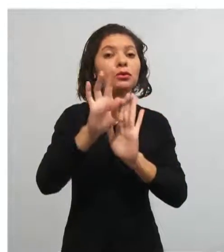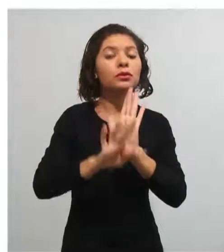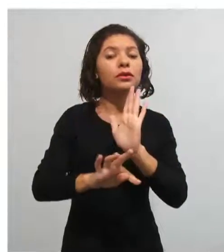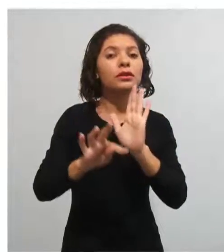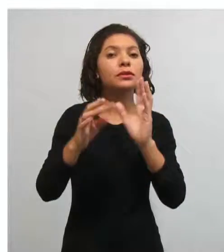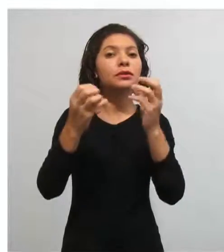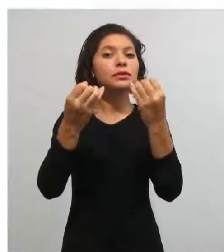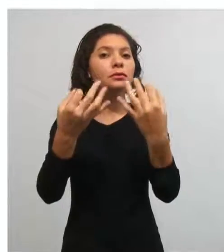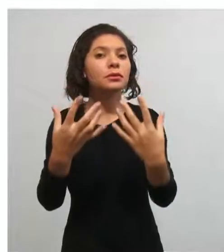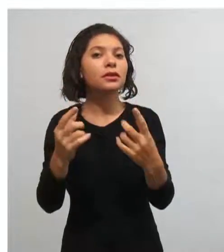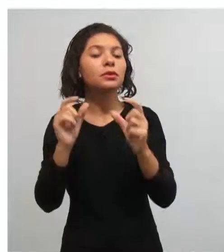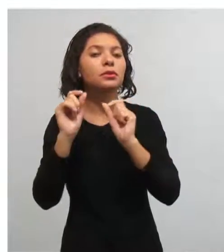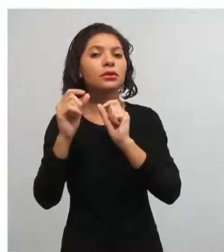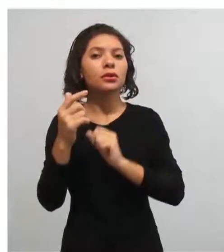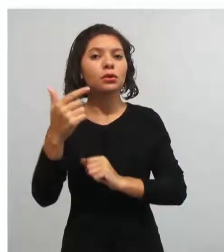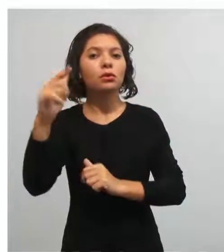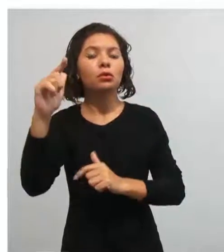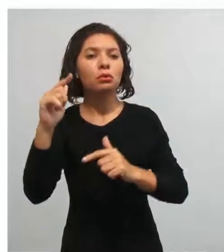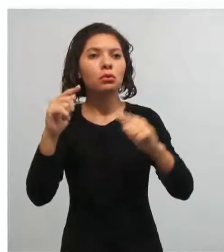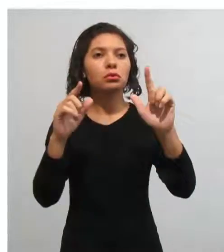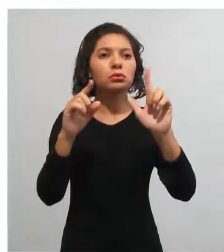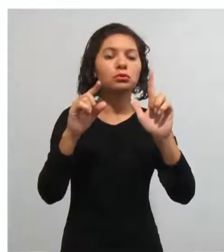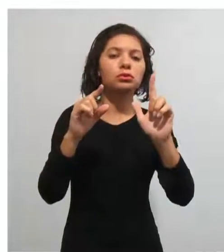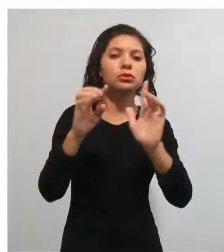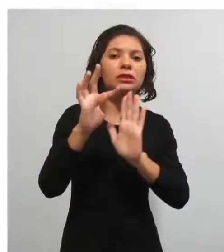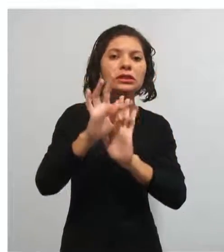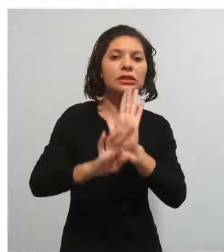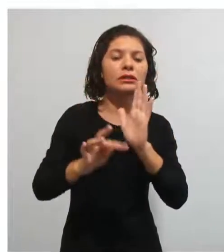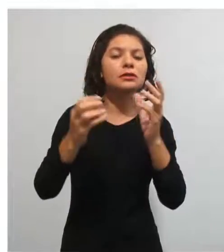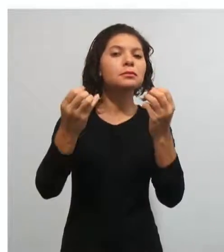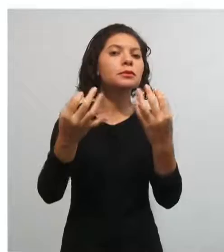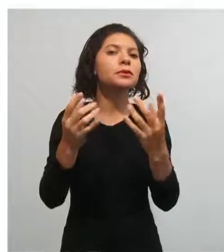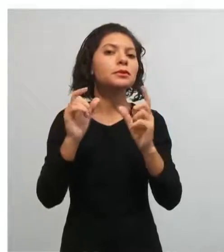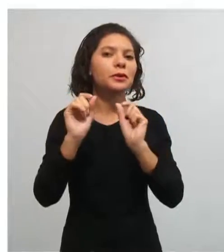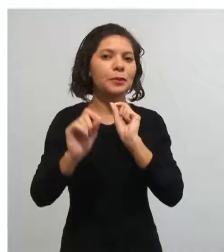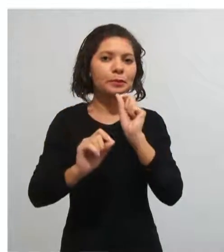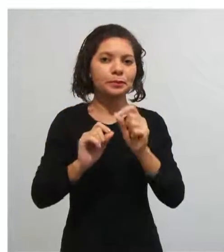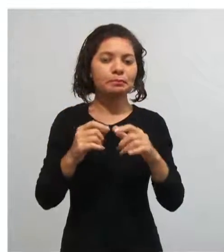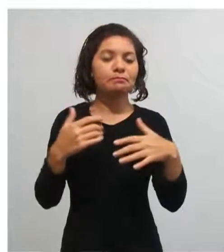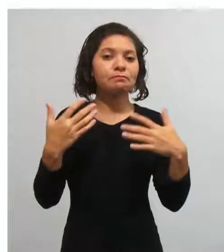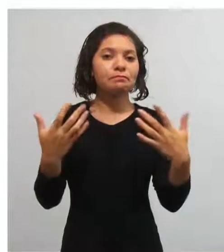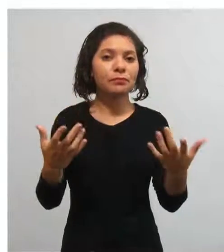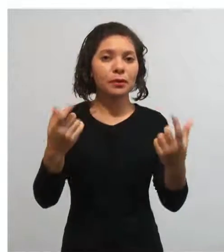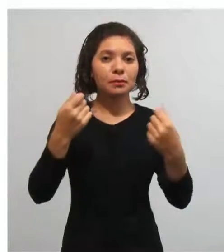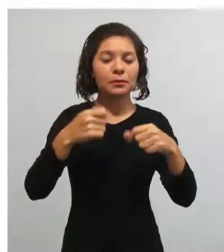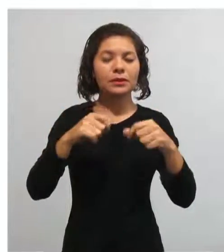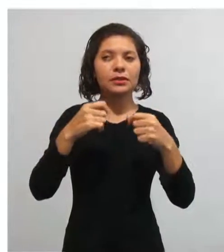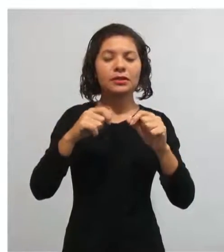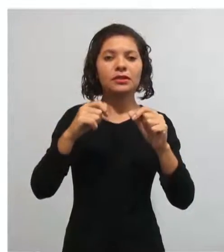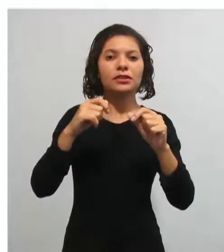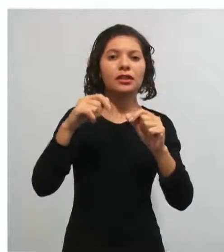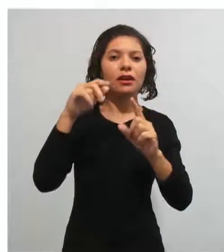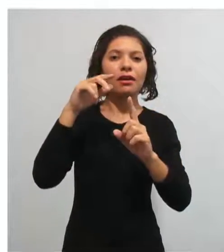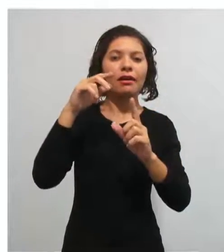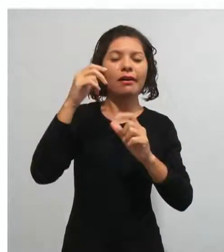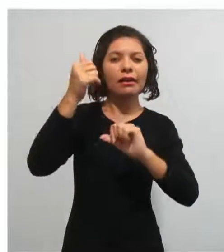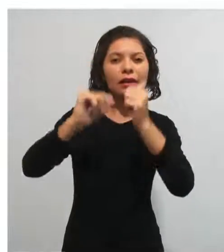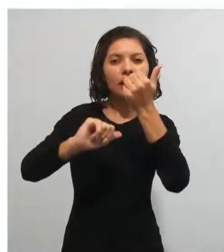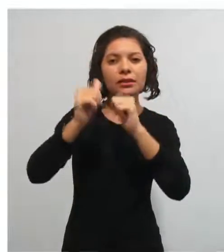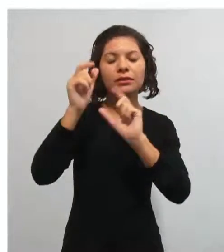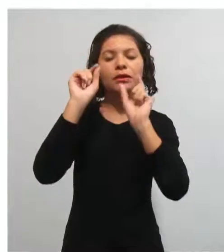os outros textos dizem. Então, a gente não pode desconsiderar que um texto ele